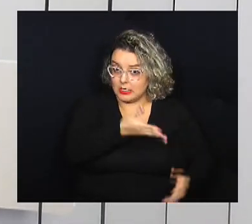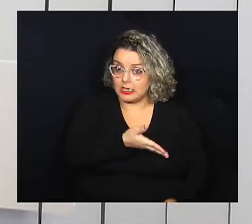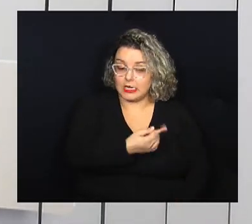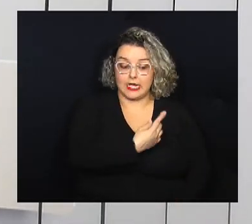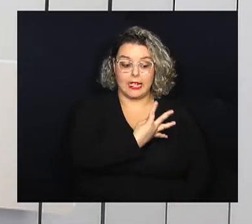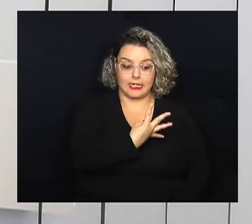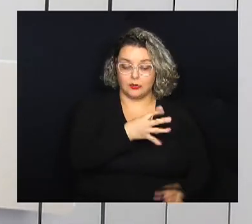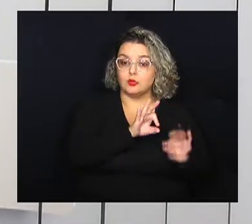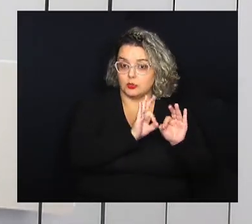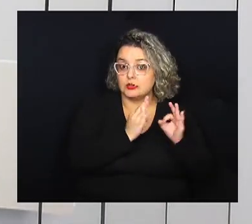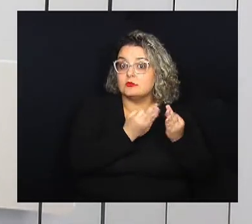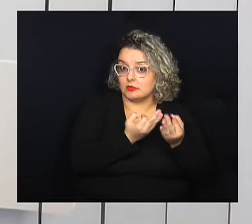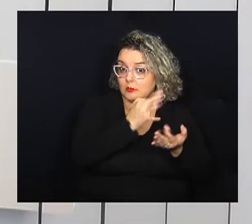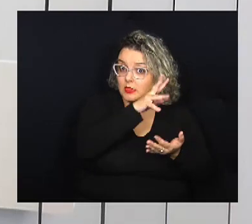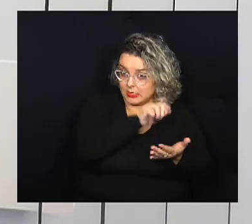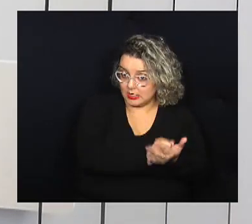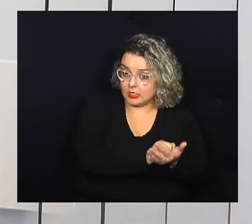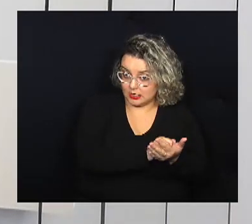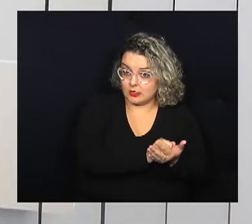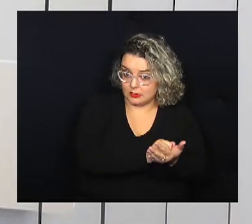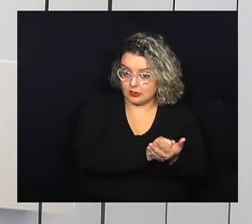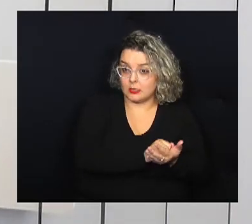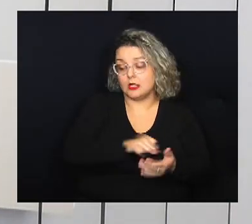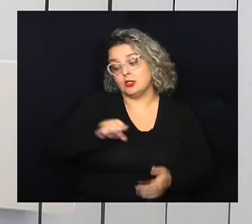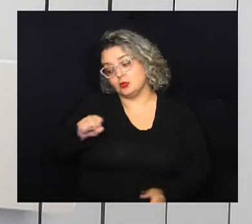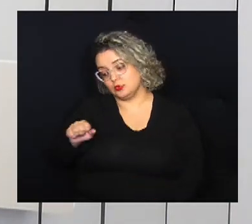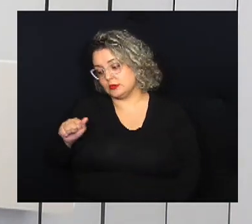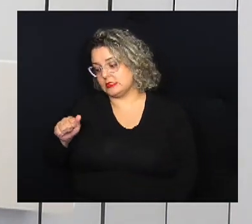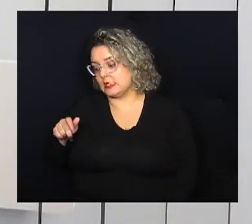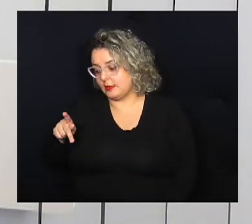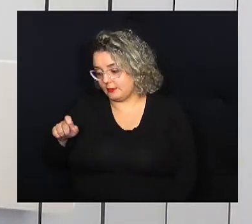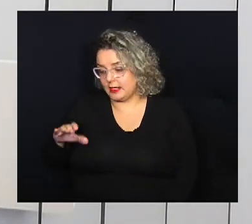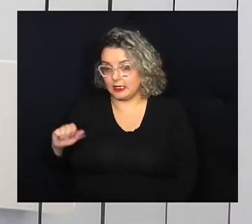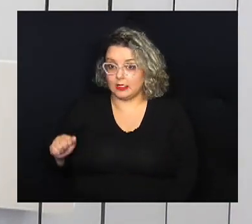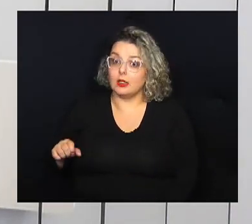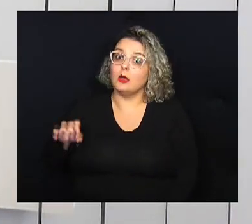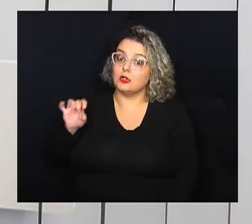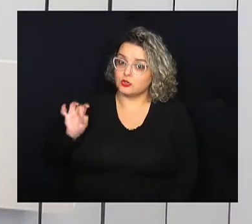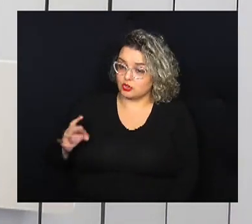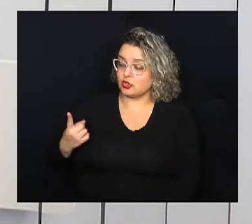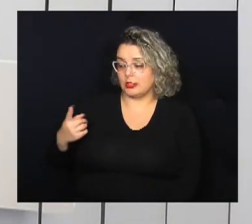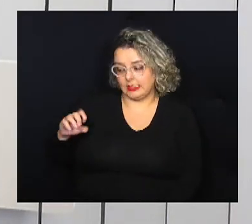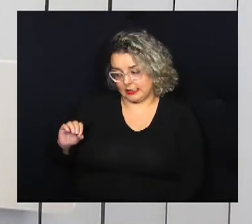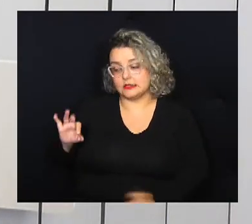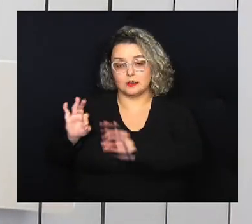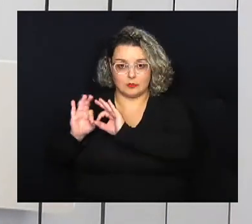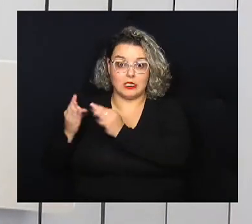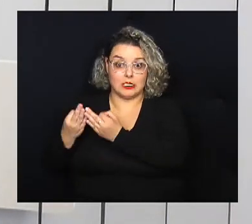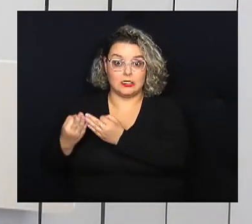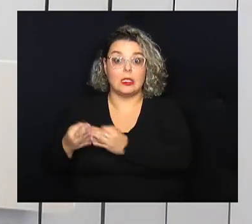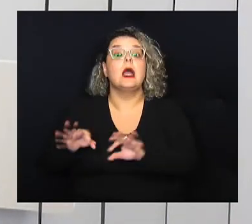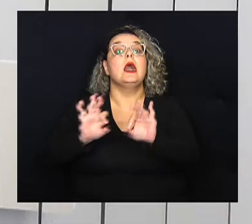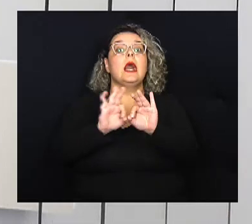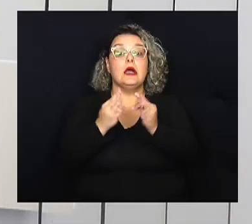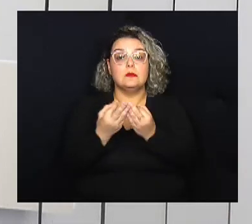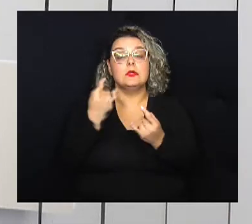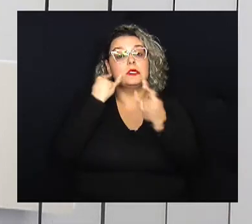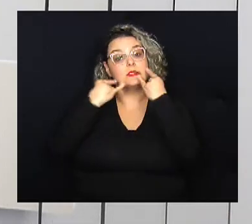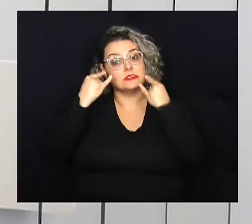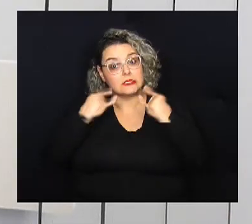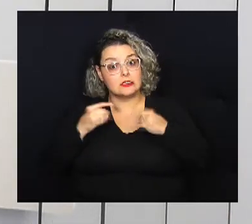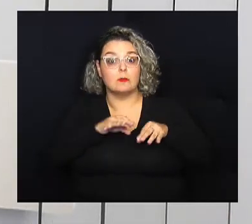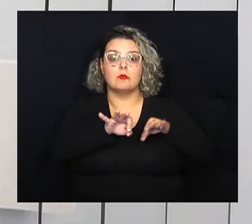14 famílias cadastradas e o SAPECA conta com 10. As famílias que se interessarem pelo